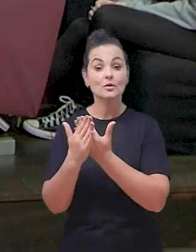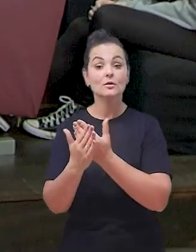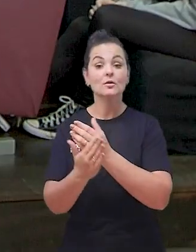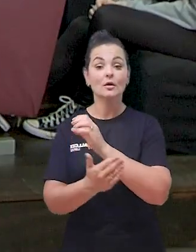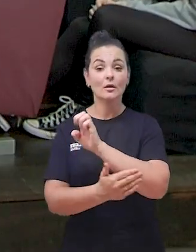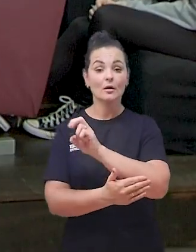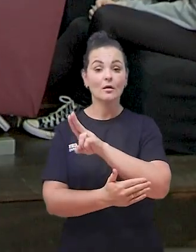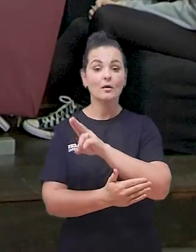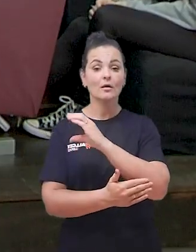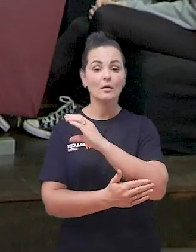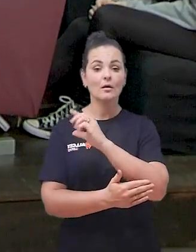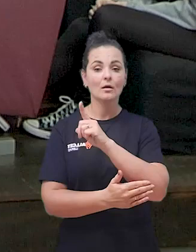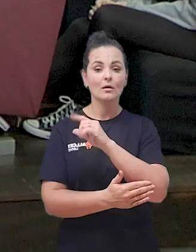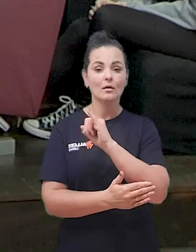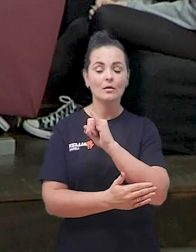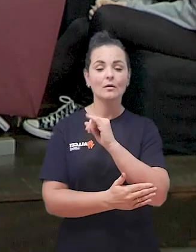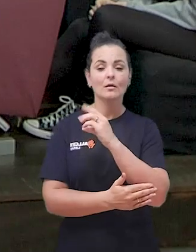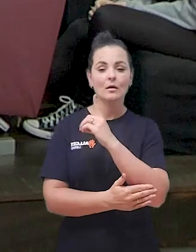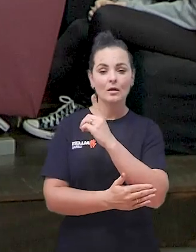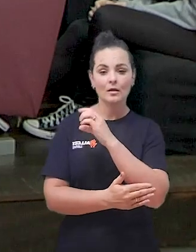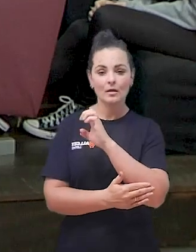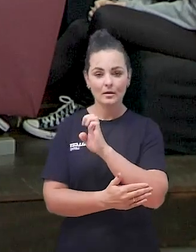muito aplicada, muito